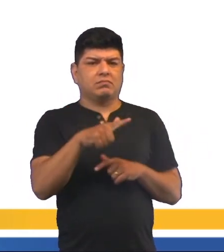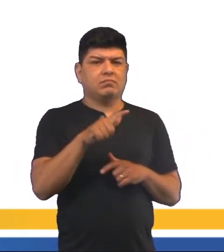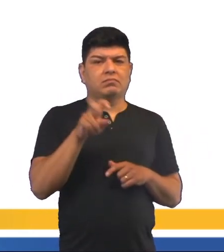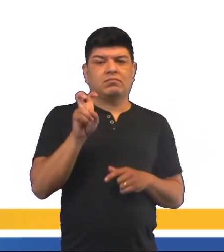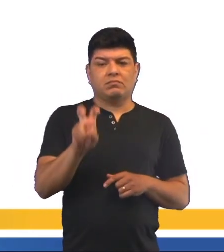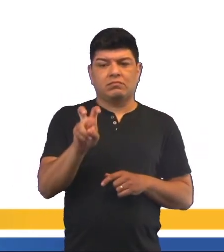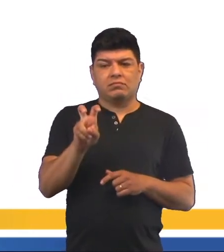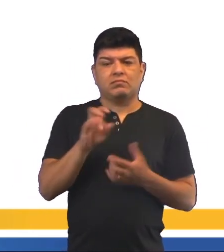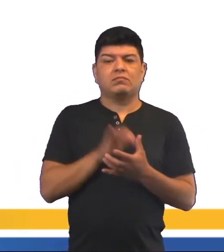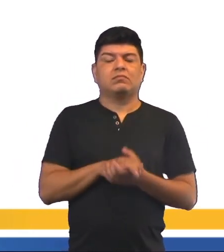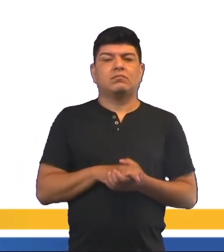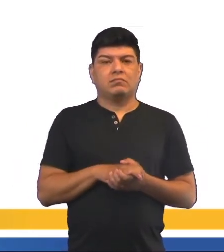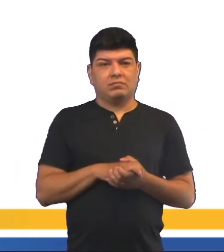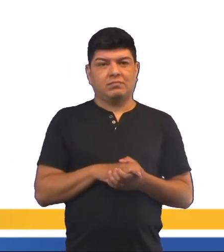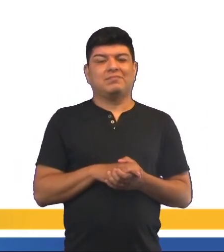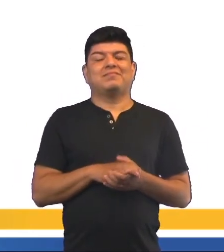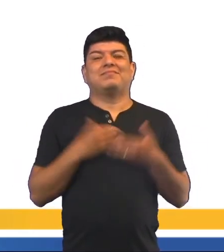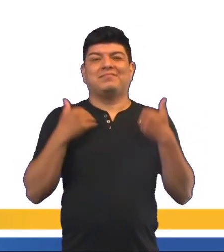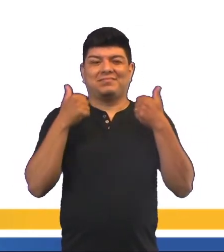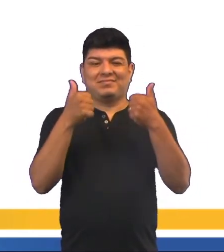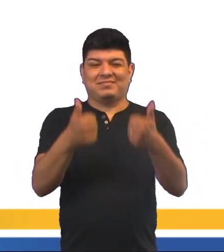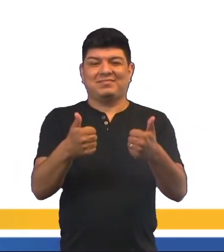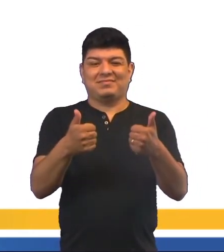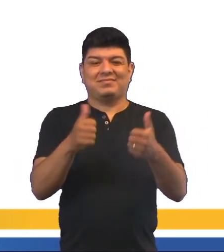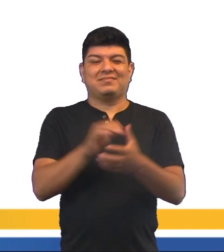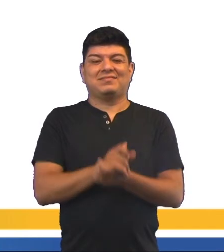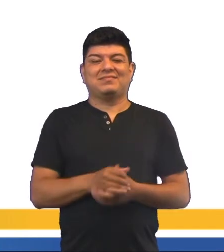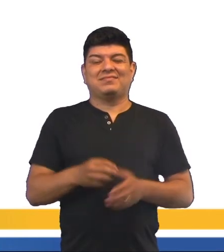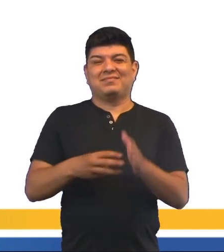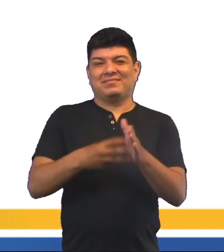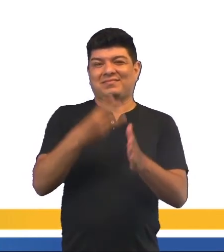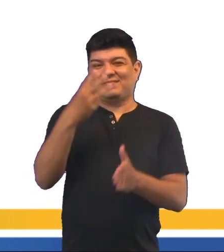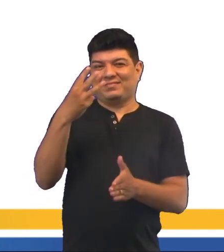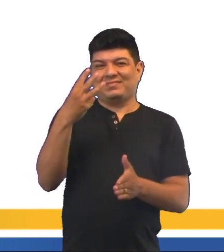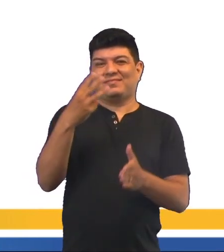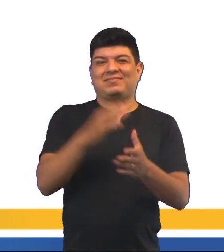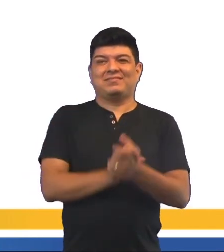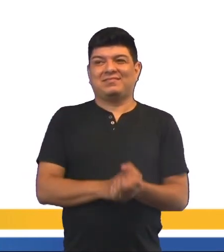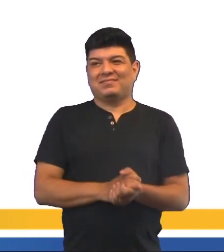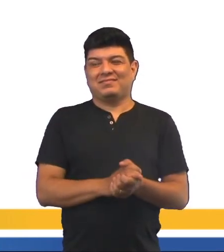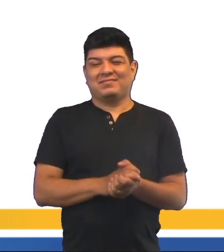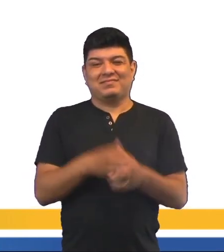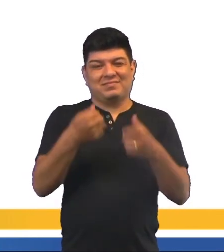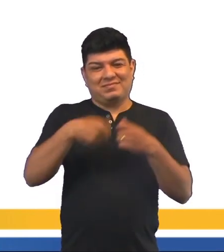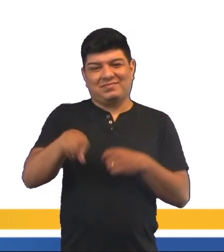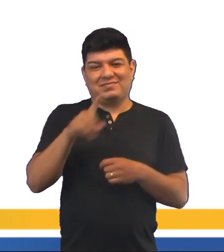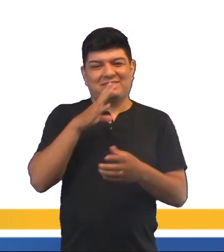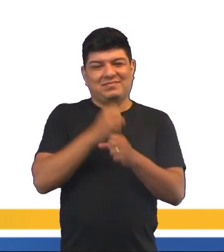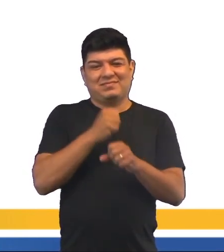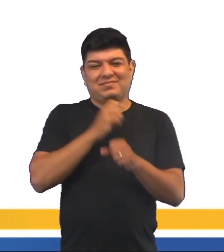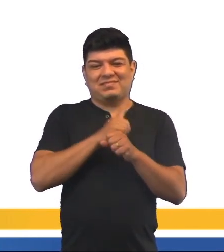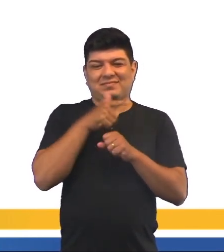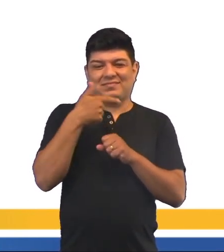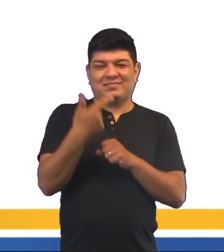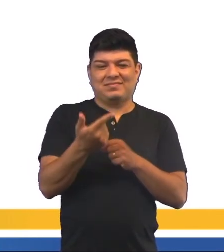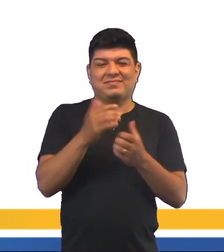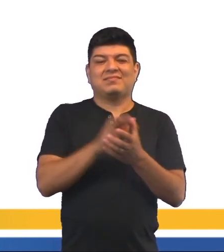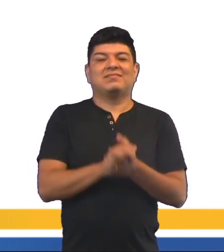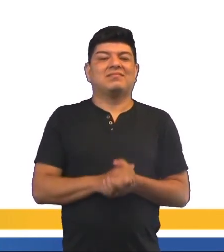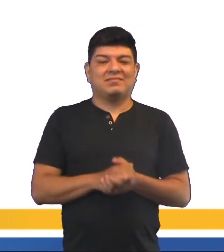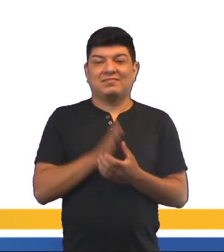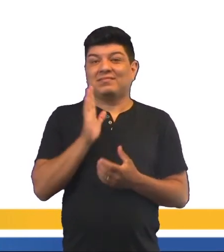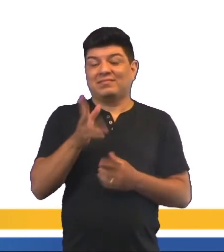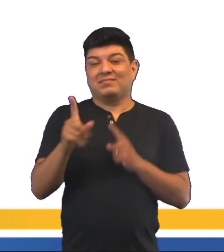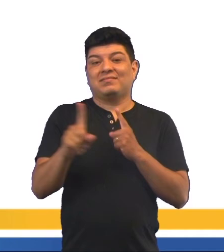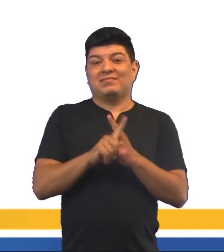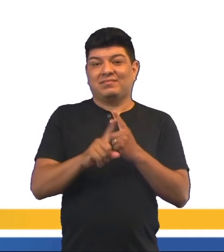que 5? Muito bem, 3 vezes. Olha só, nem preciso fazer o cálculo das outras dimensões. A